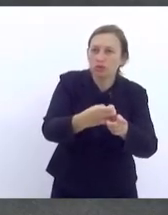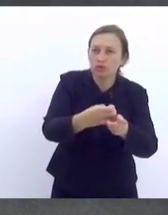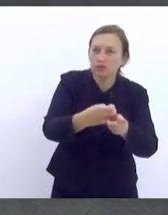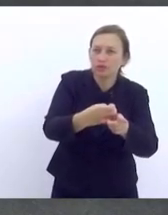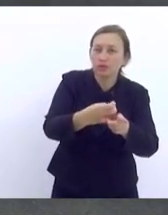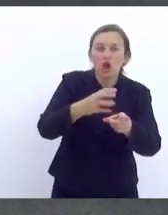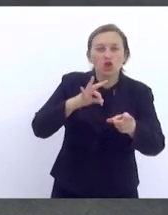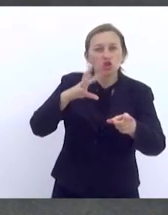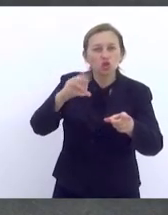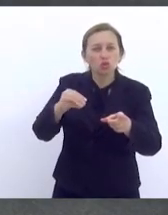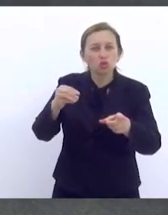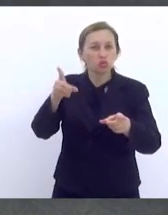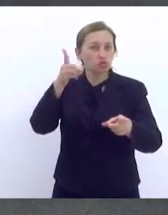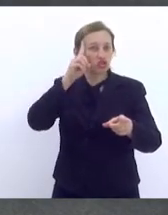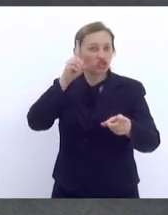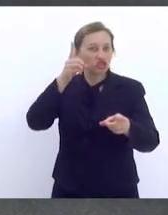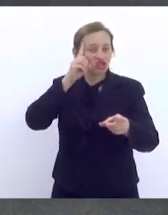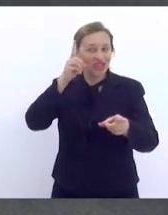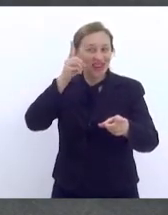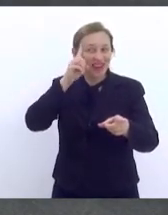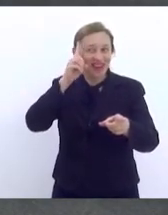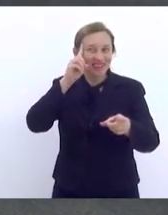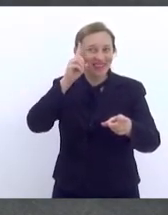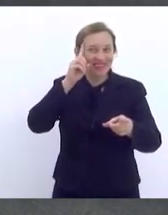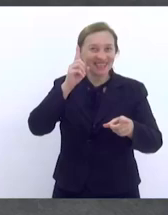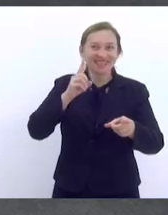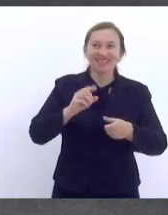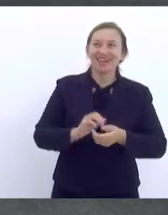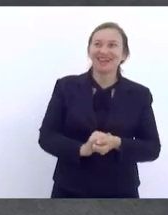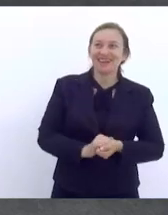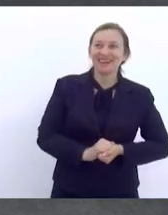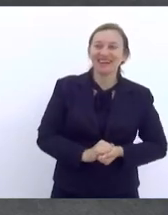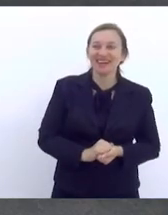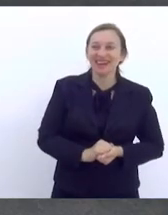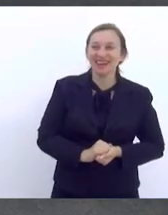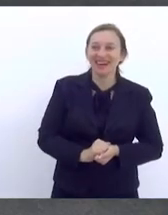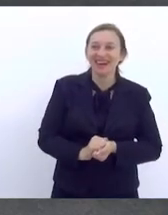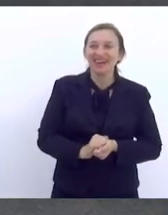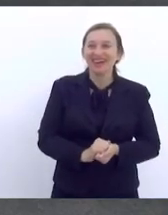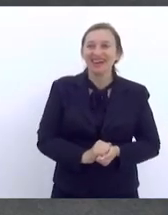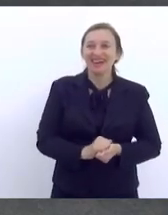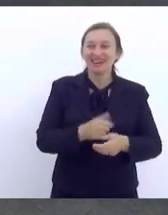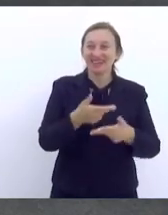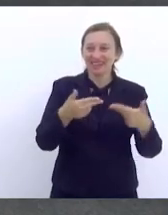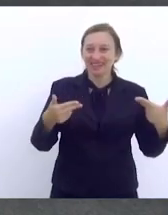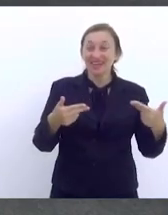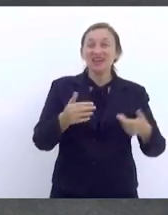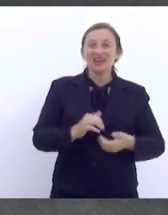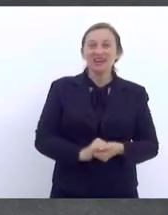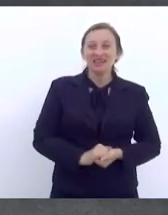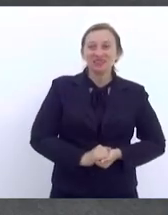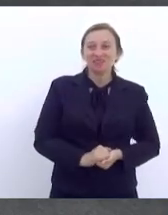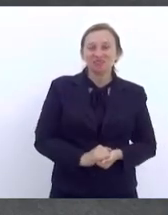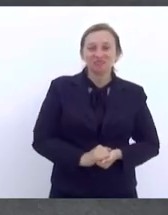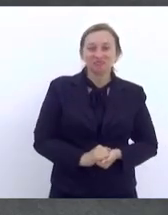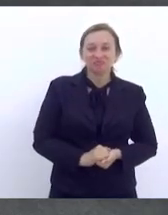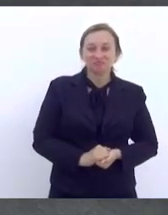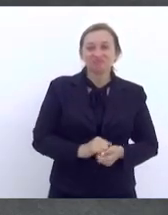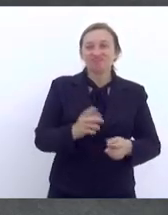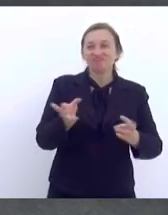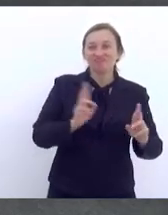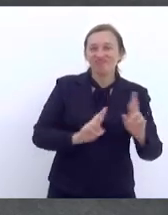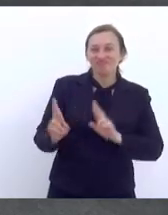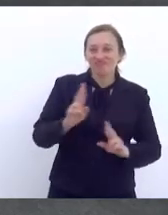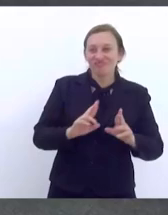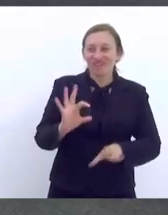todo santo dia tem algum Desatino alguma coisa muito ruim relacionada a polícia